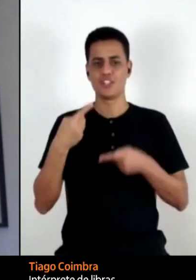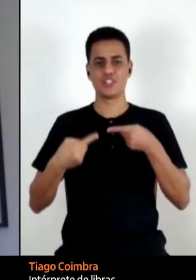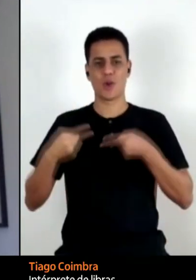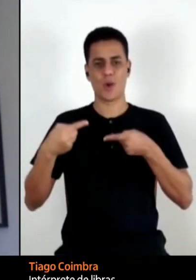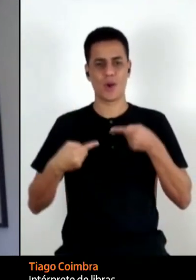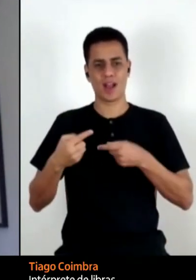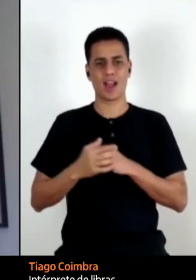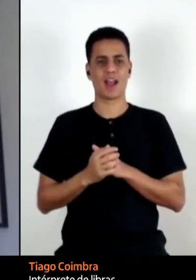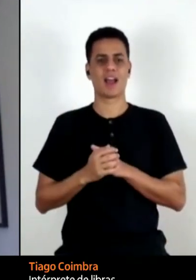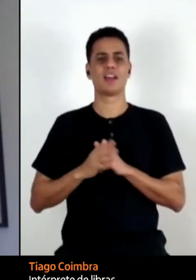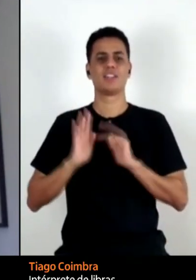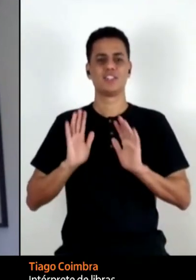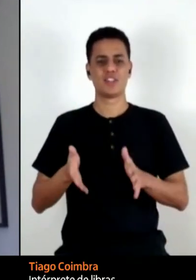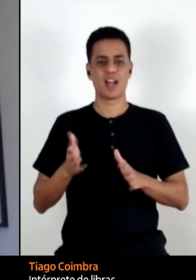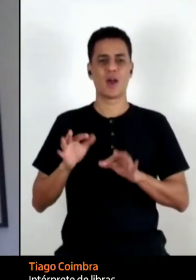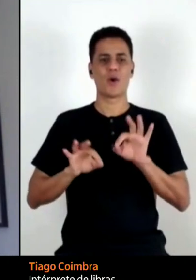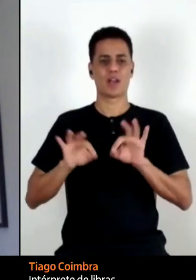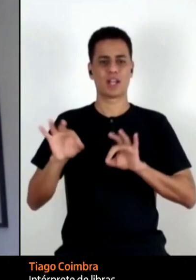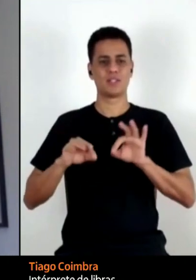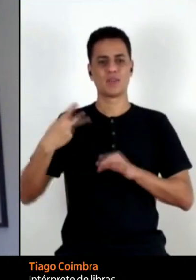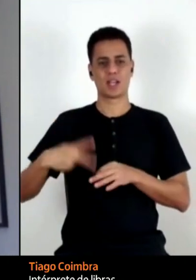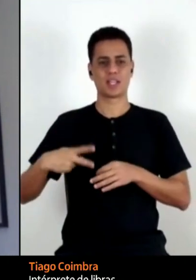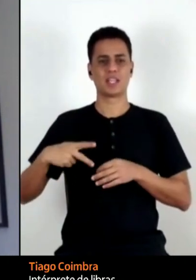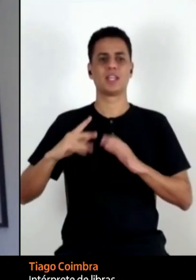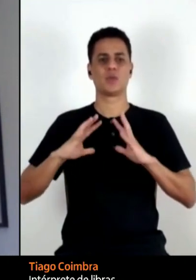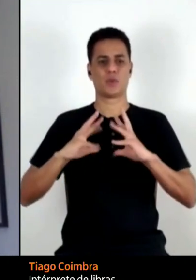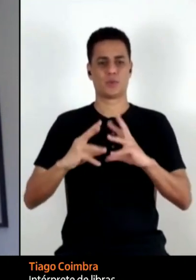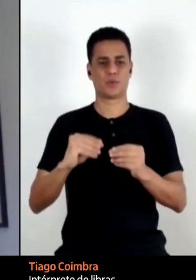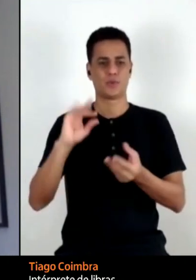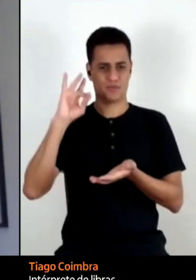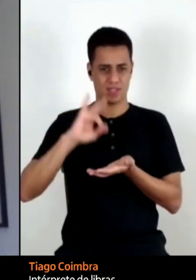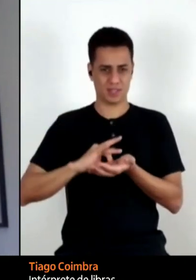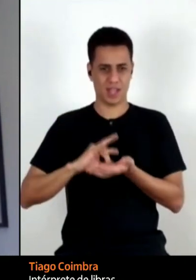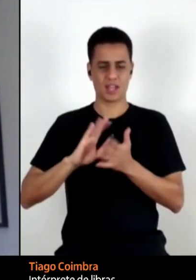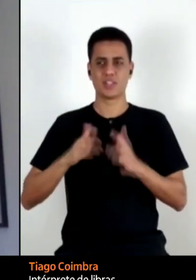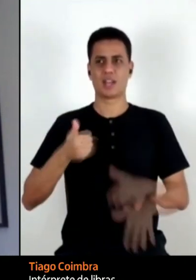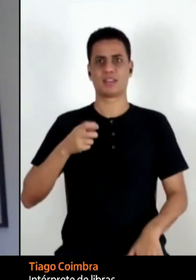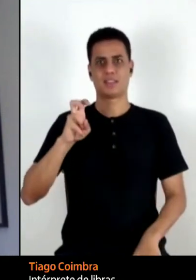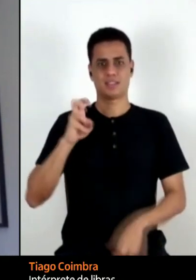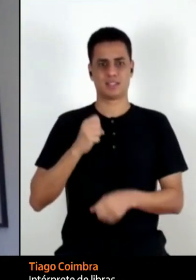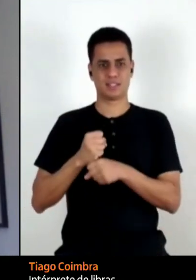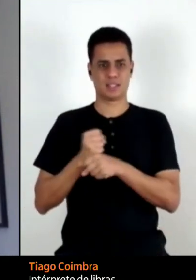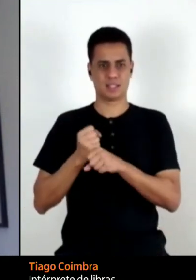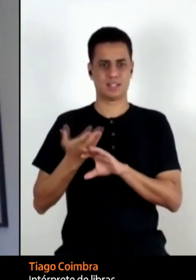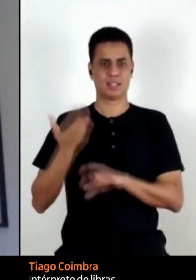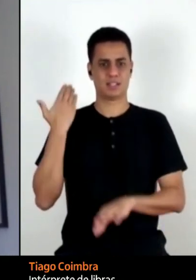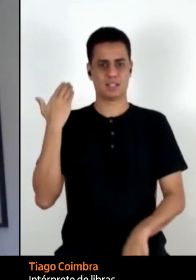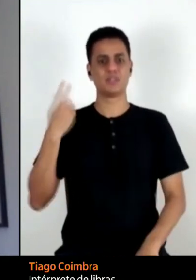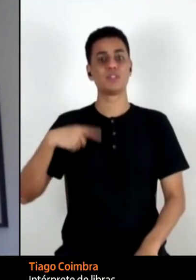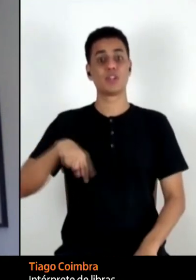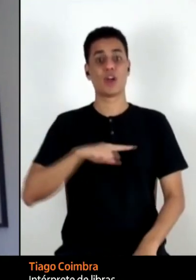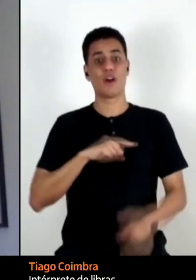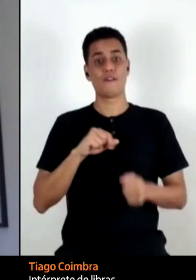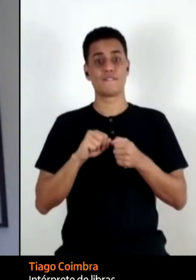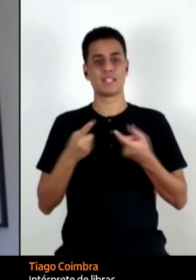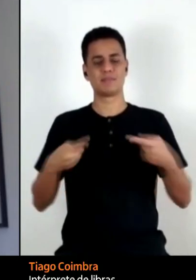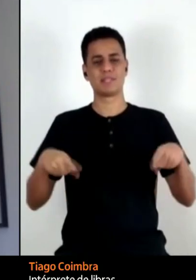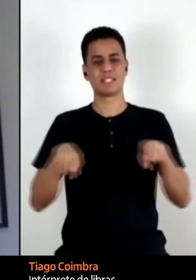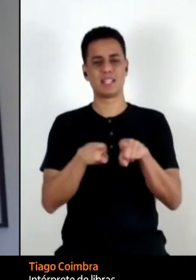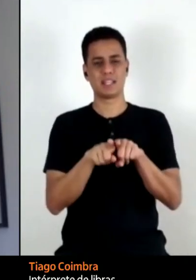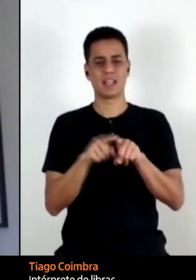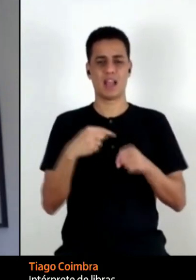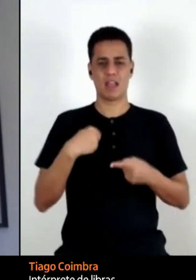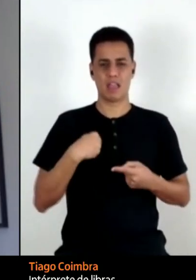retrospectiva organizada aqui pelo Tudo Verdade, há 15 anos, em que nós fizemos juntos uma parceria, ele e o Bernardo